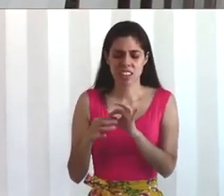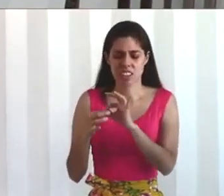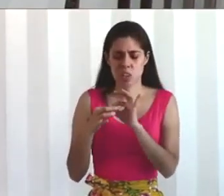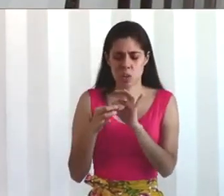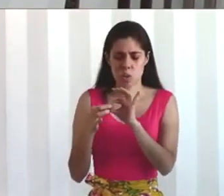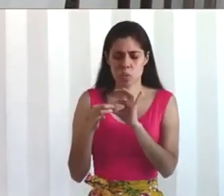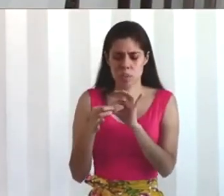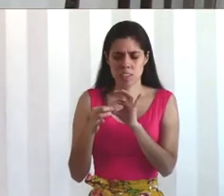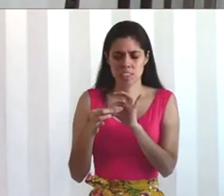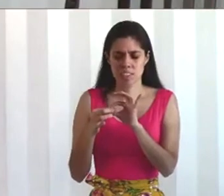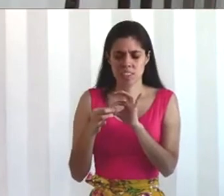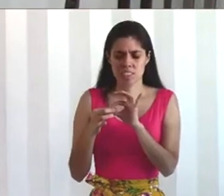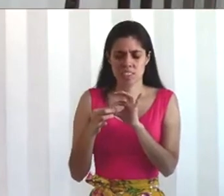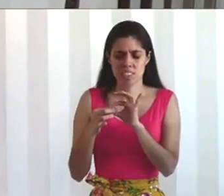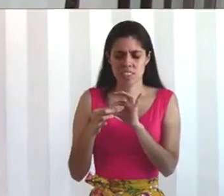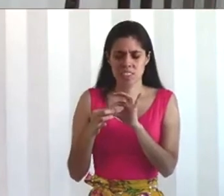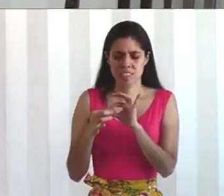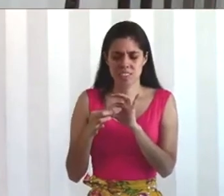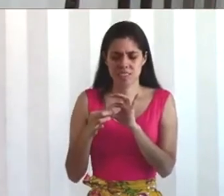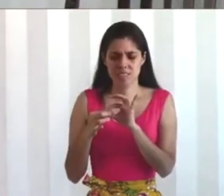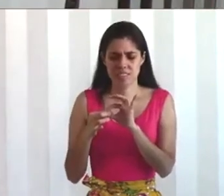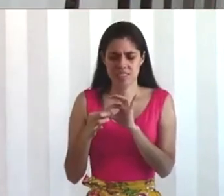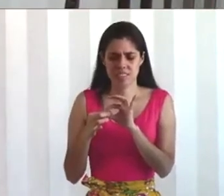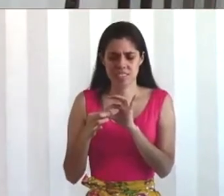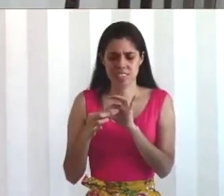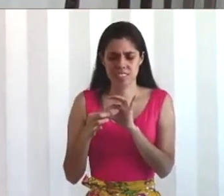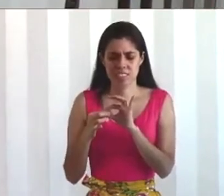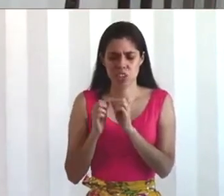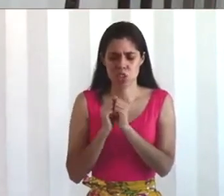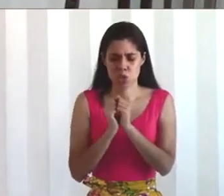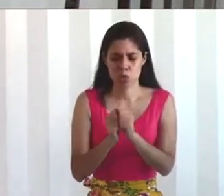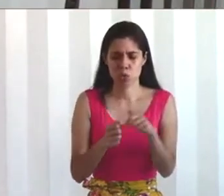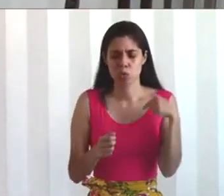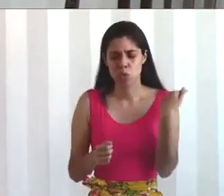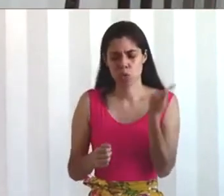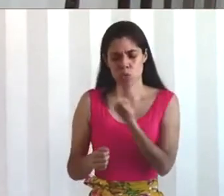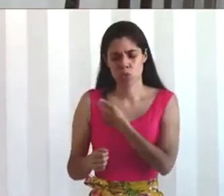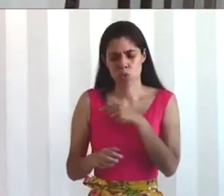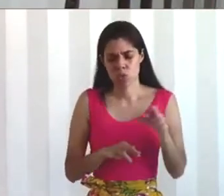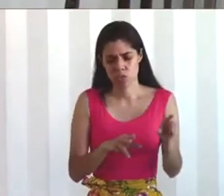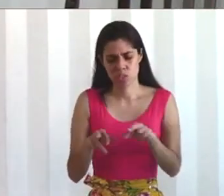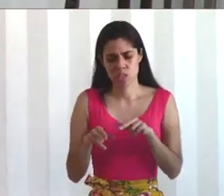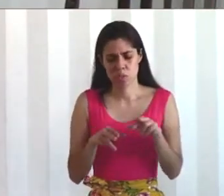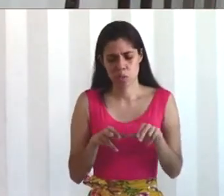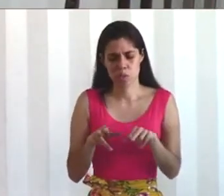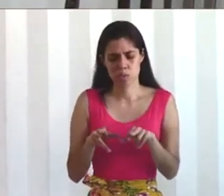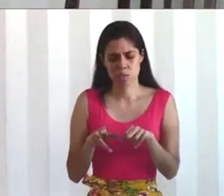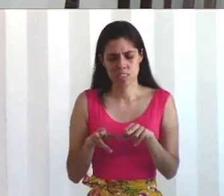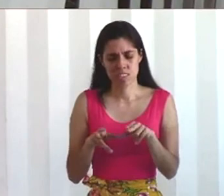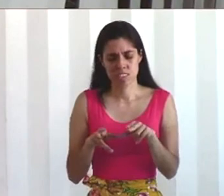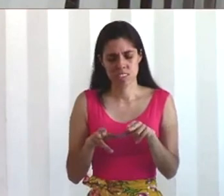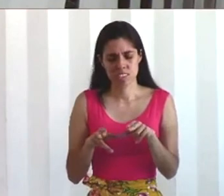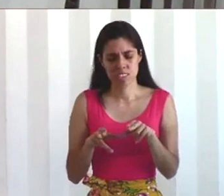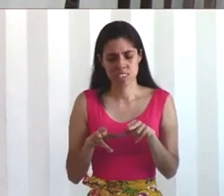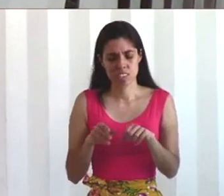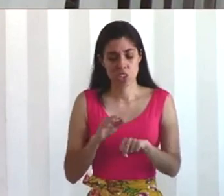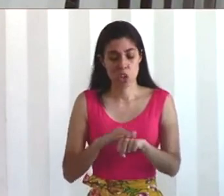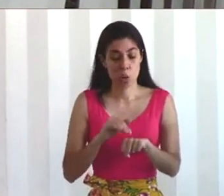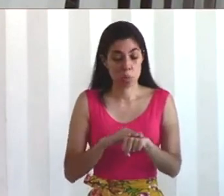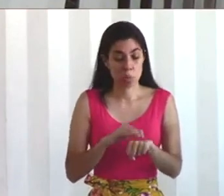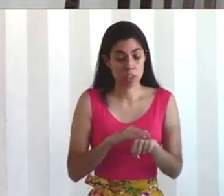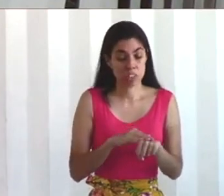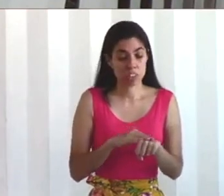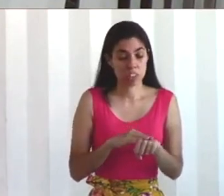lugar. Dá-nos, Senhor, o privilégio de convivermos com os nossos irmãos, animando-nos uns aos outros na palavra,